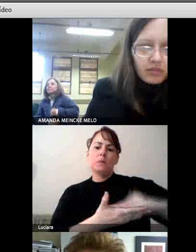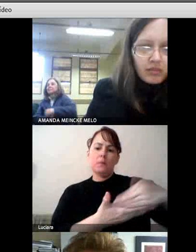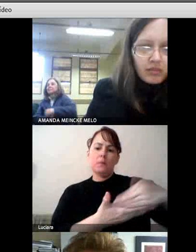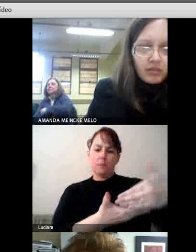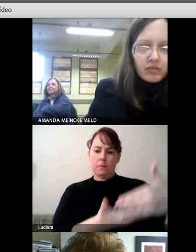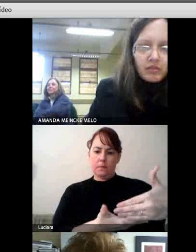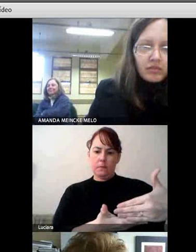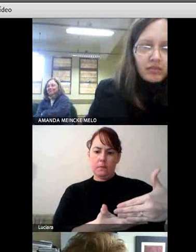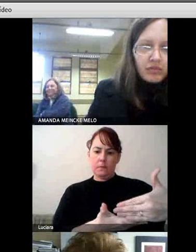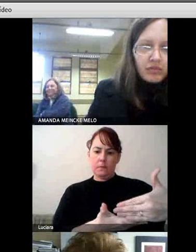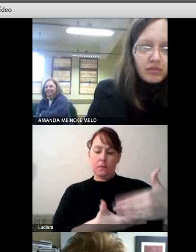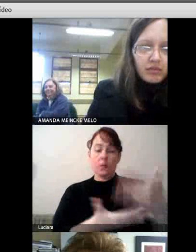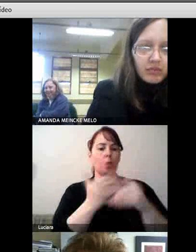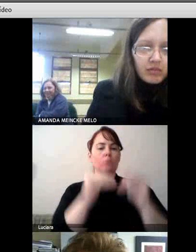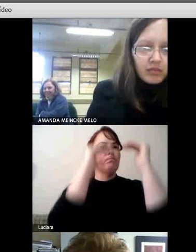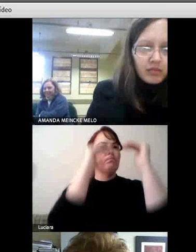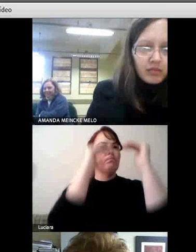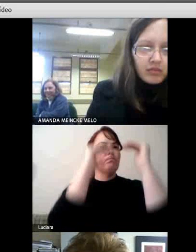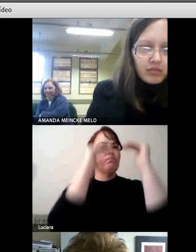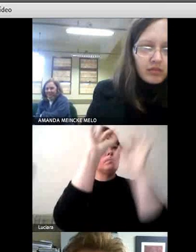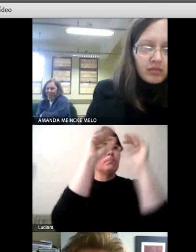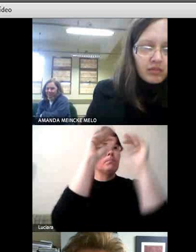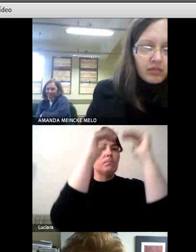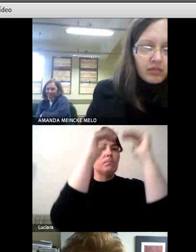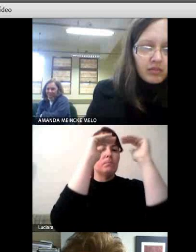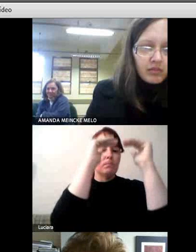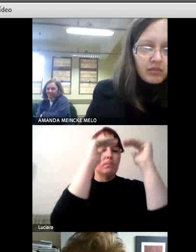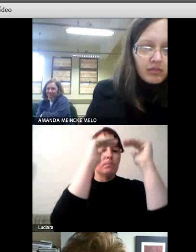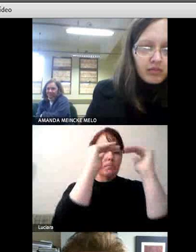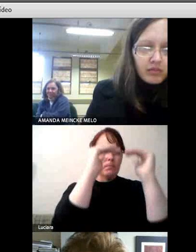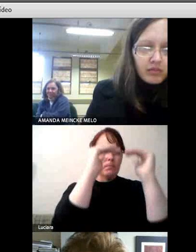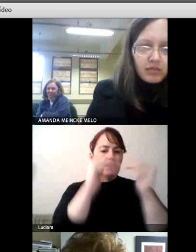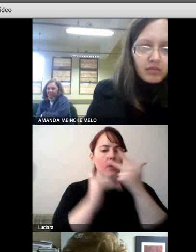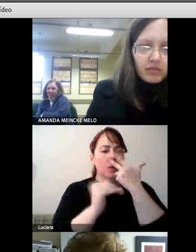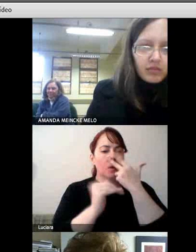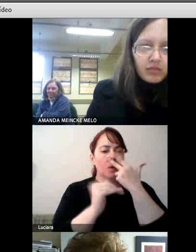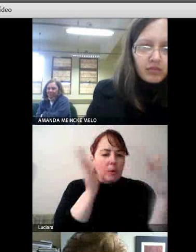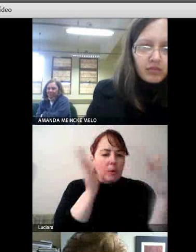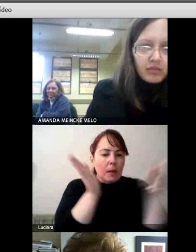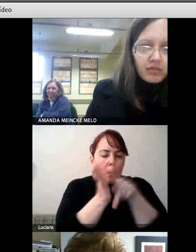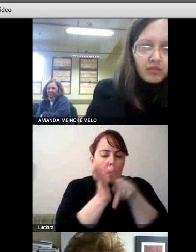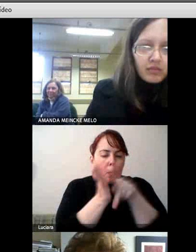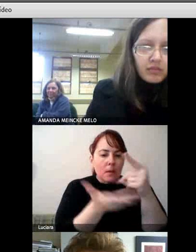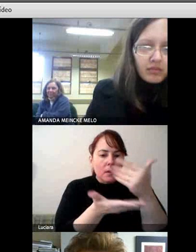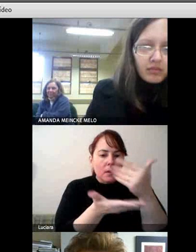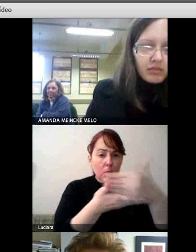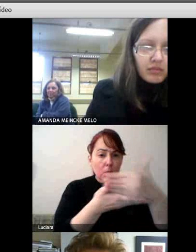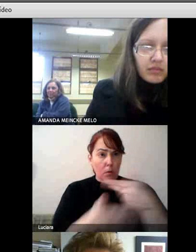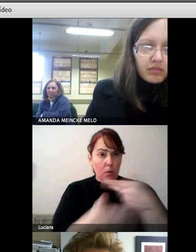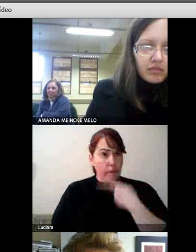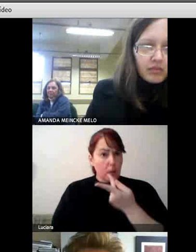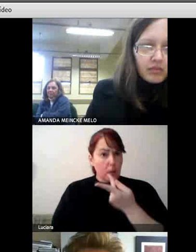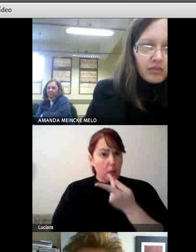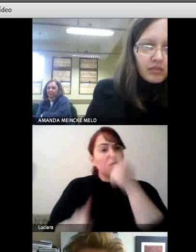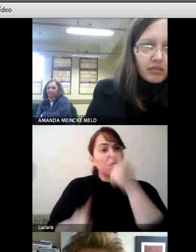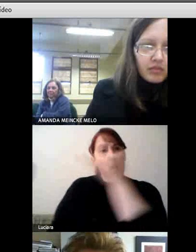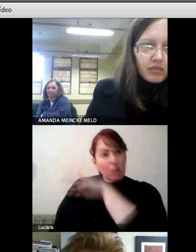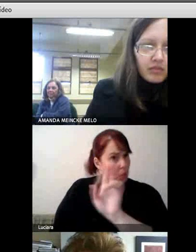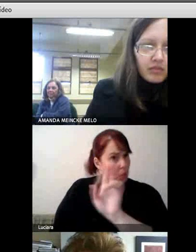também visita a escola e faz debate com eles e escuta o que os professores têm que dizer. Nós visitamos uma escola que fez um